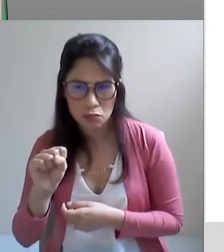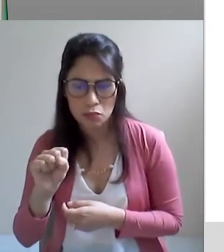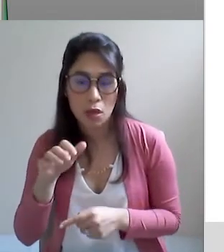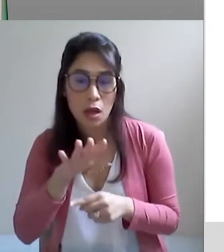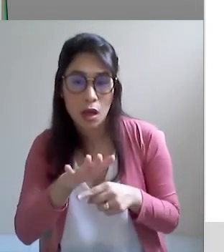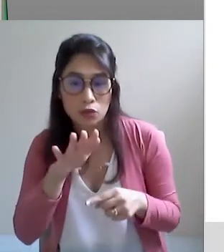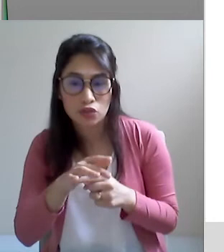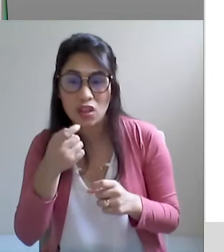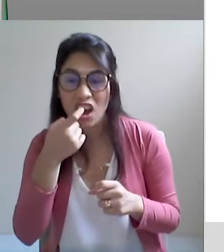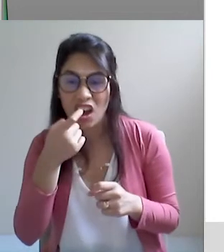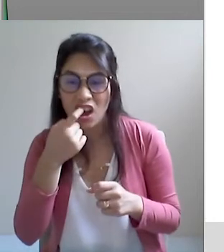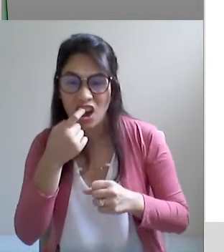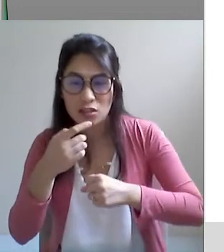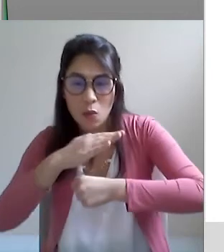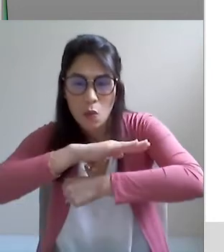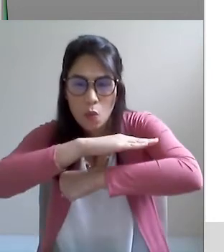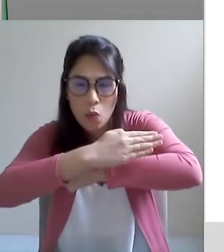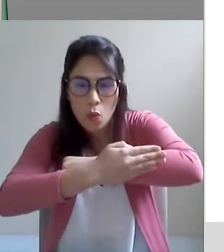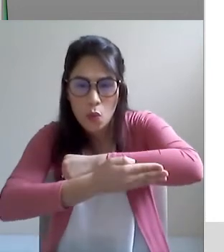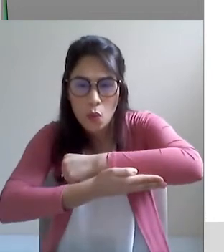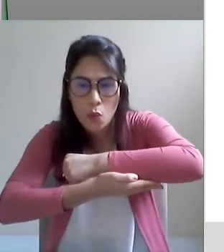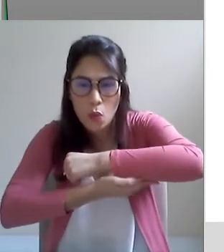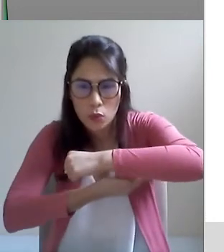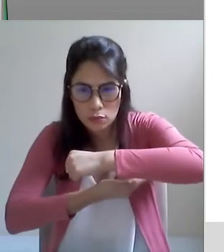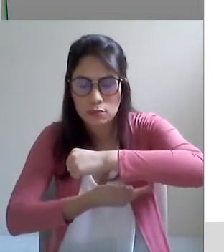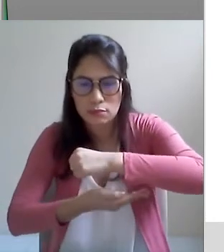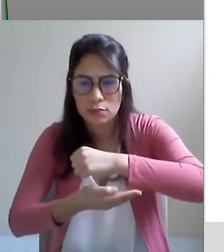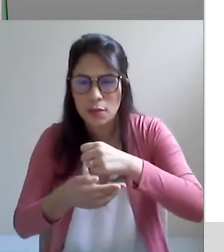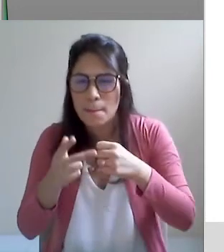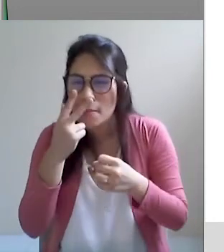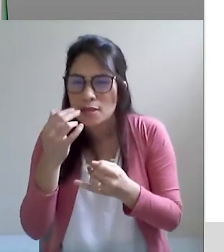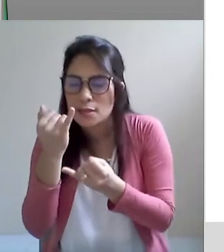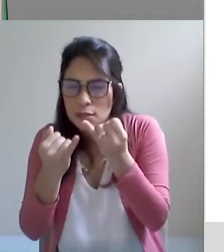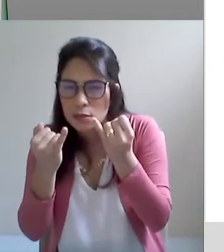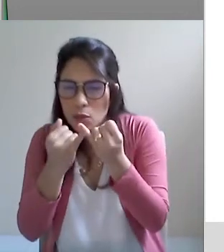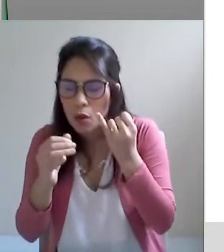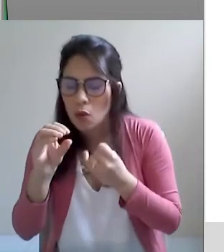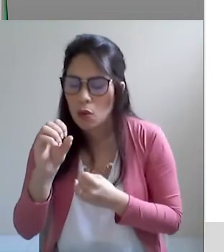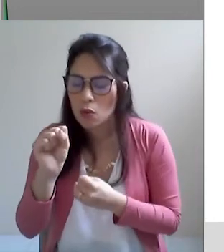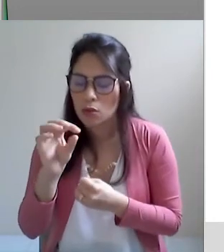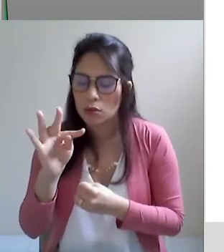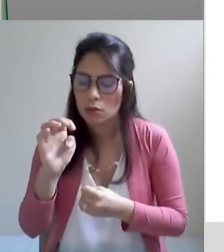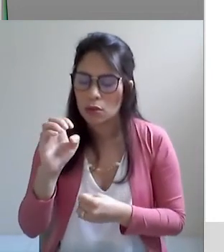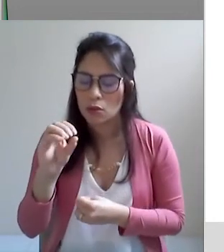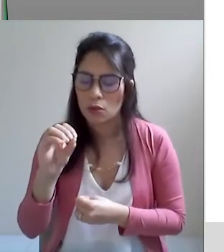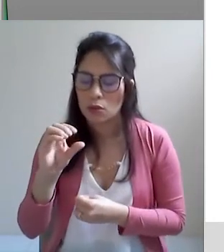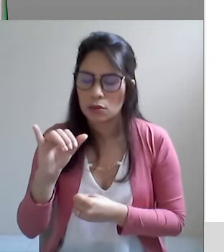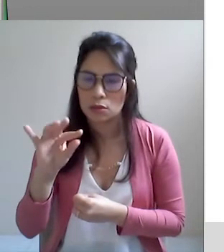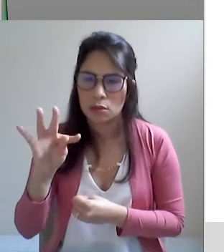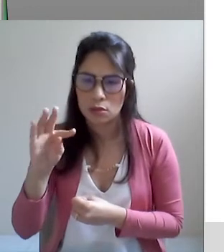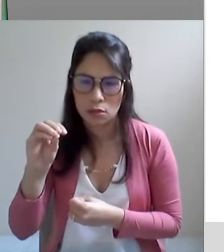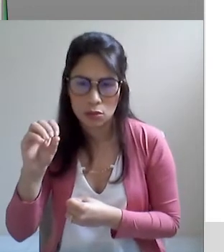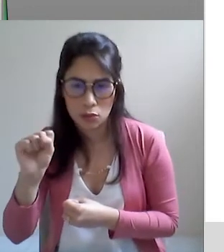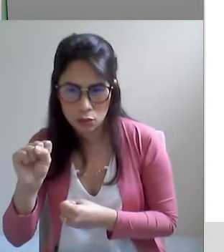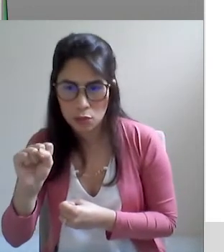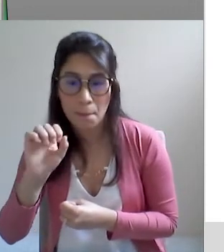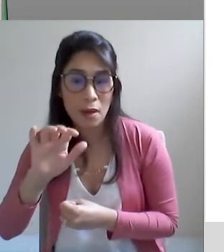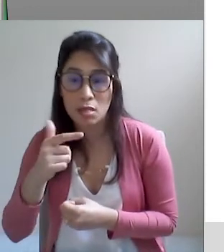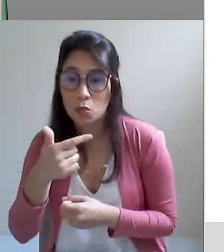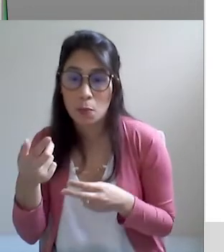tecido ósseo que não estiver em remodelamento. A função é similar às do